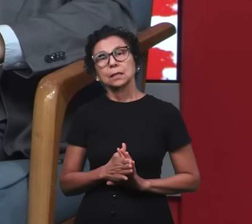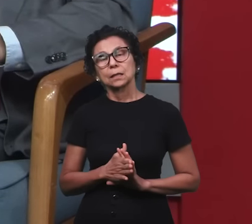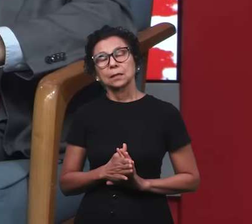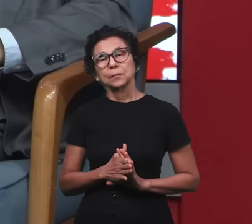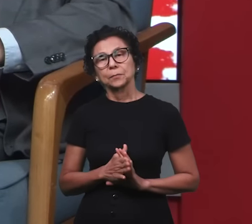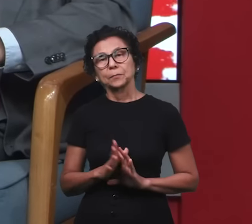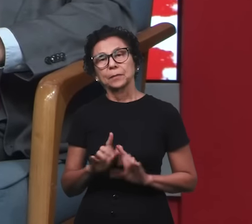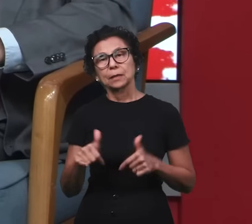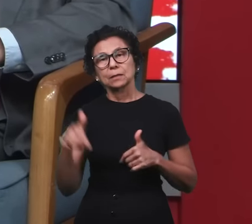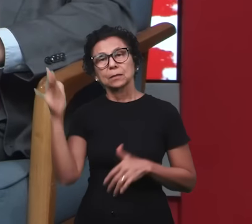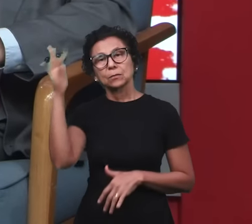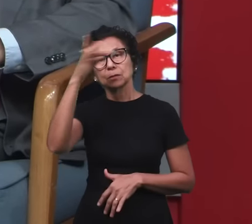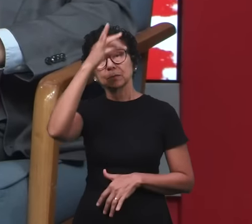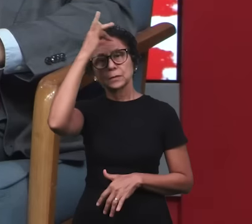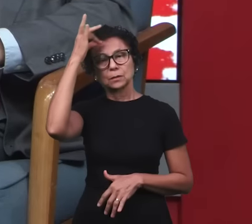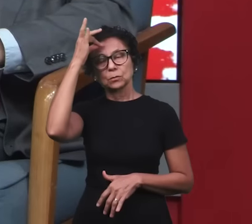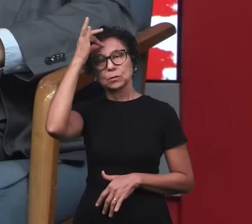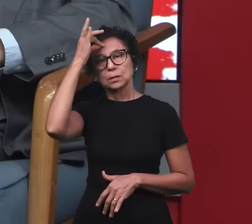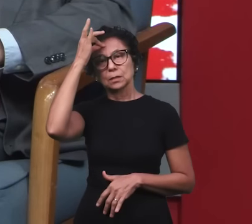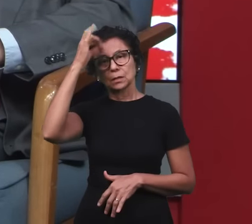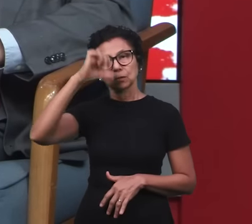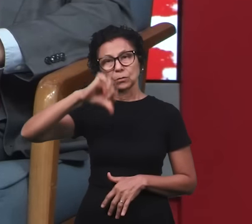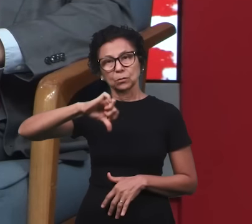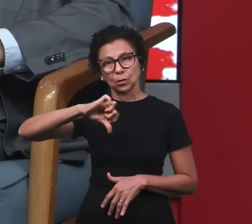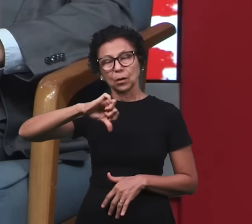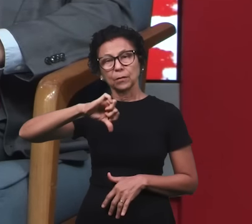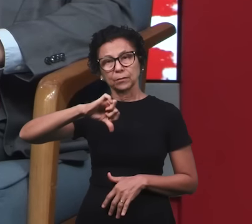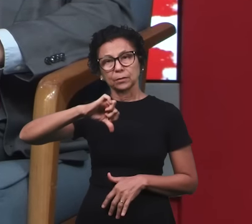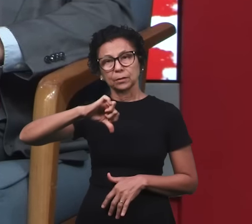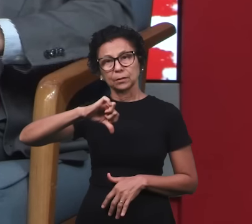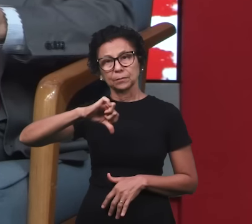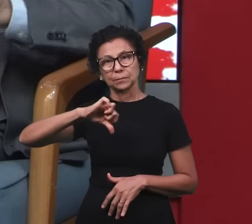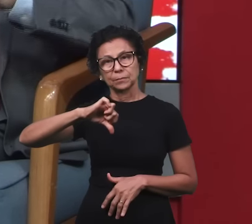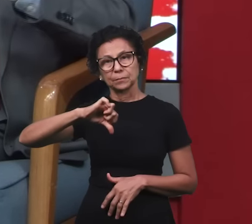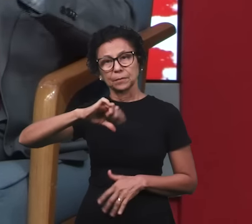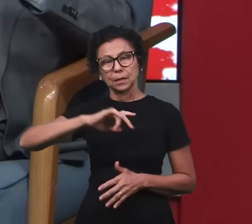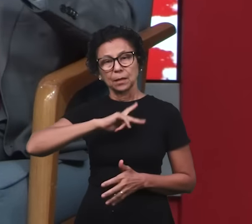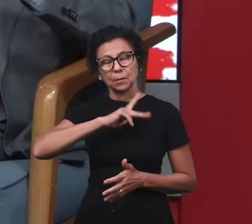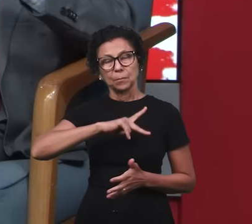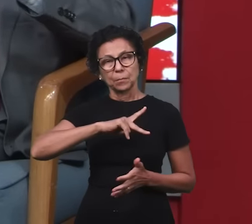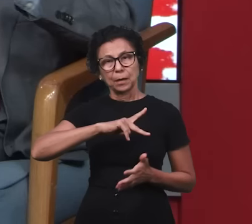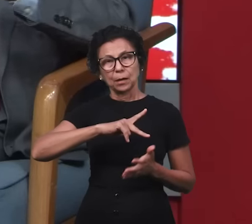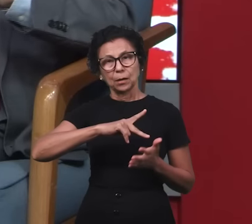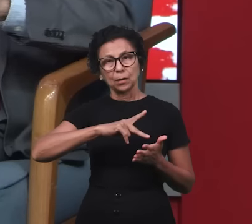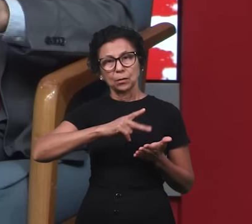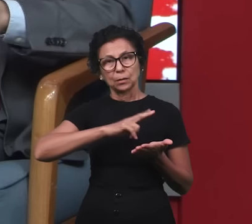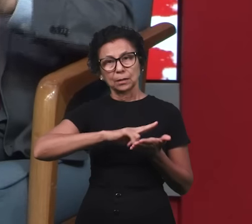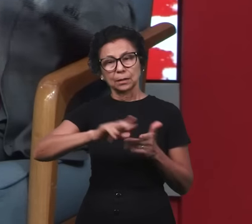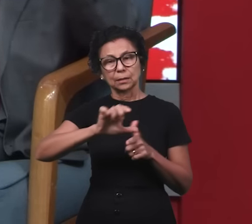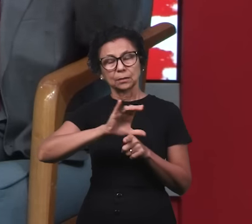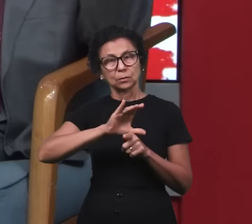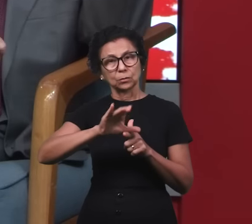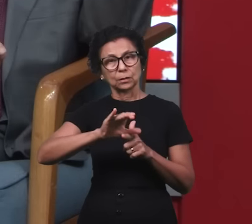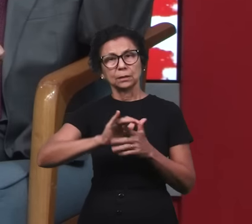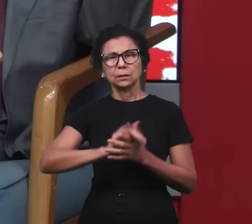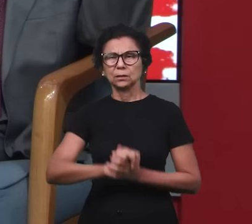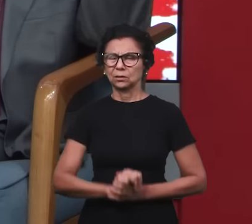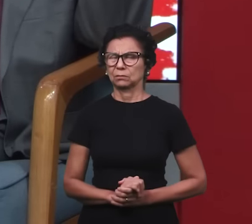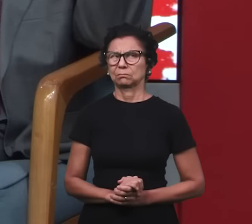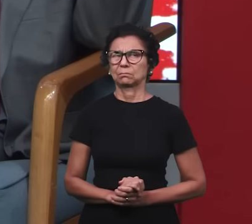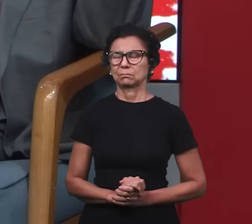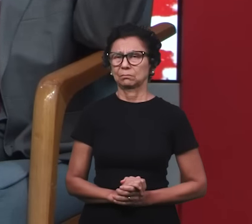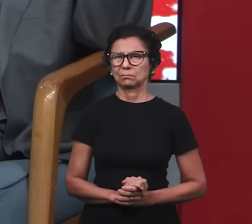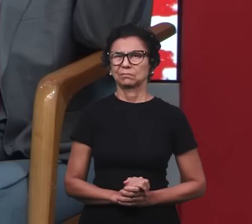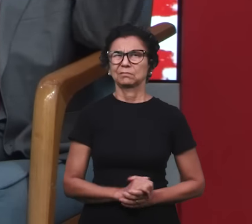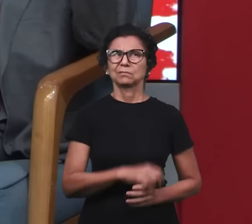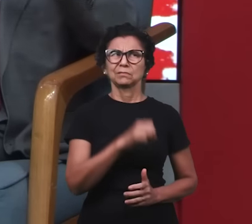por Paulo na carta aos Coríntios, será que essas 9 operações existiram lá